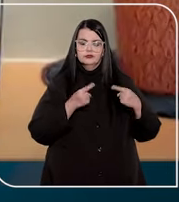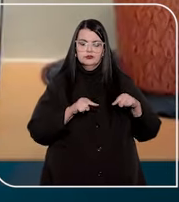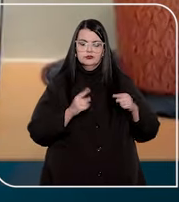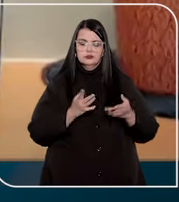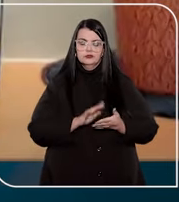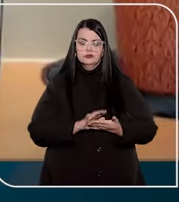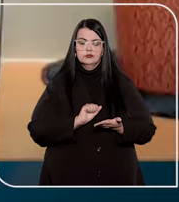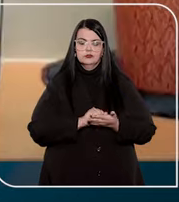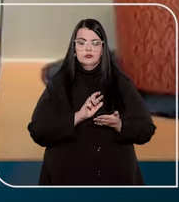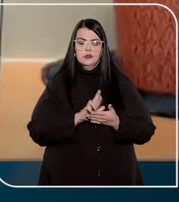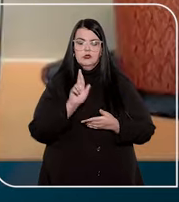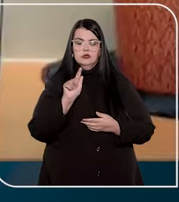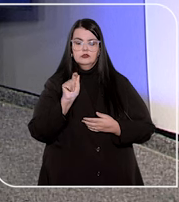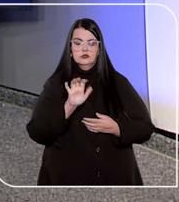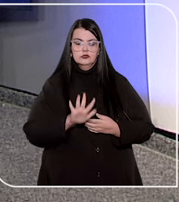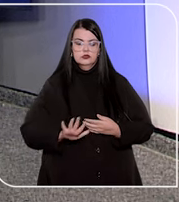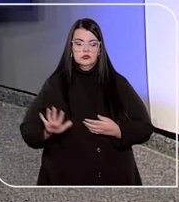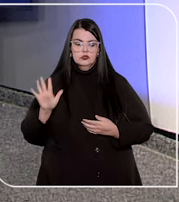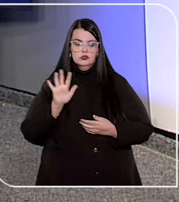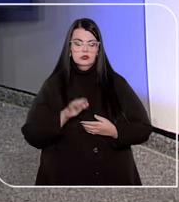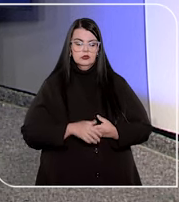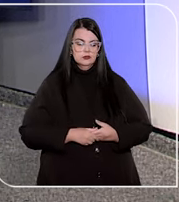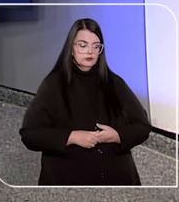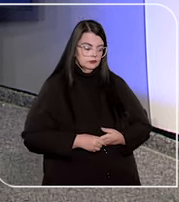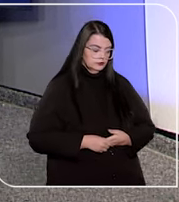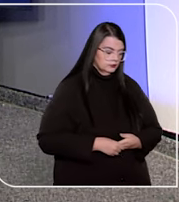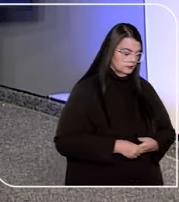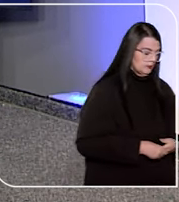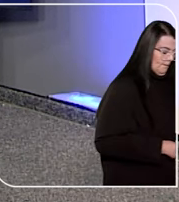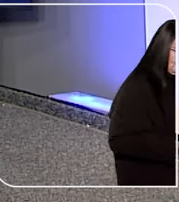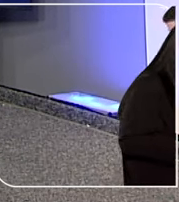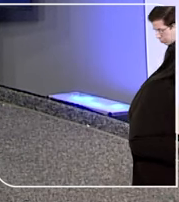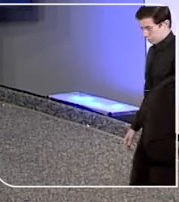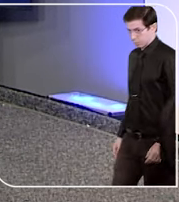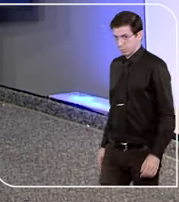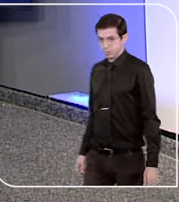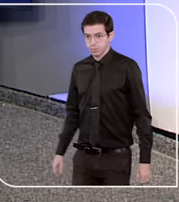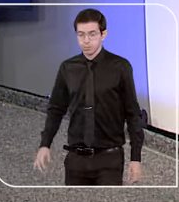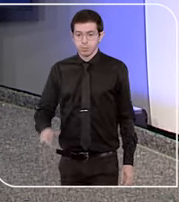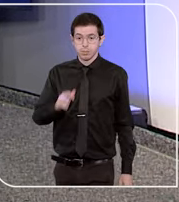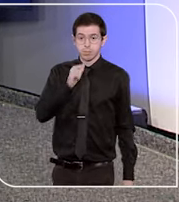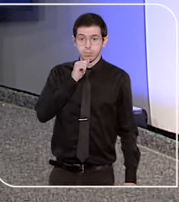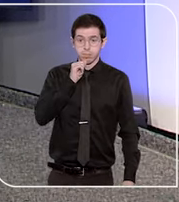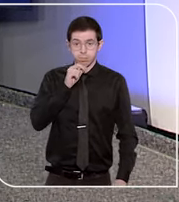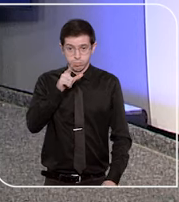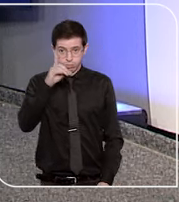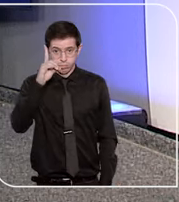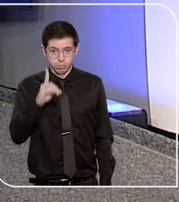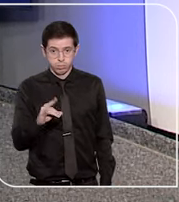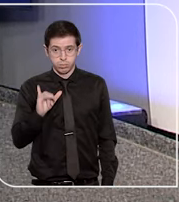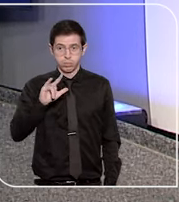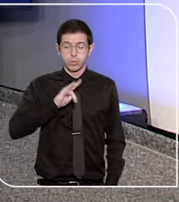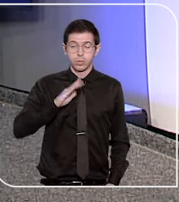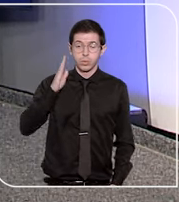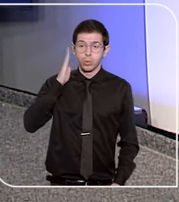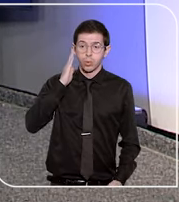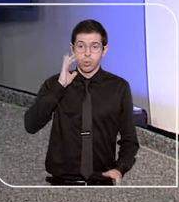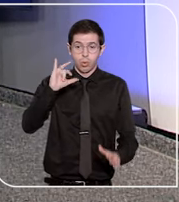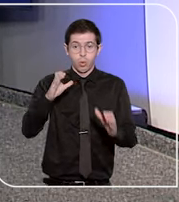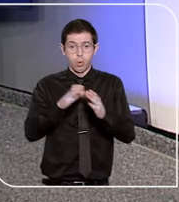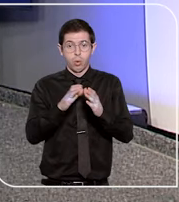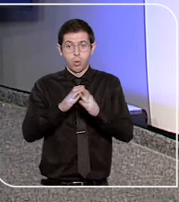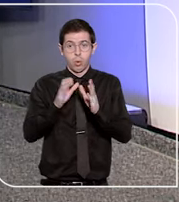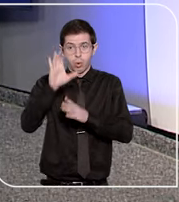de repercussão geral. Doutor Diogo, ainda com você, né? Eu gostaria de saber se o órgão julgador entender que o